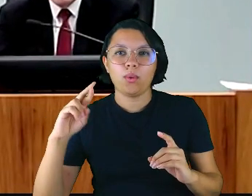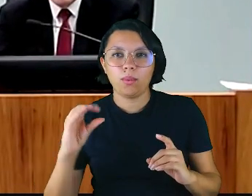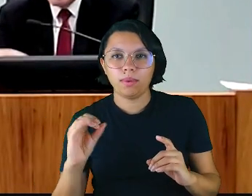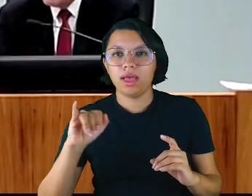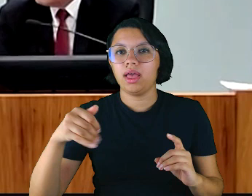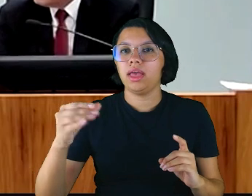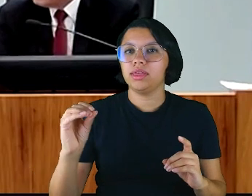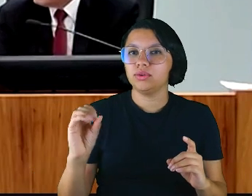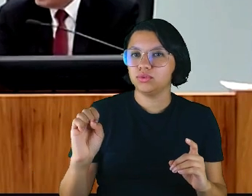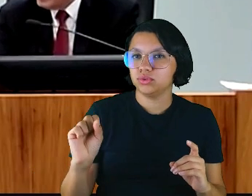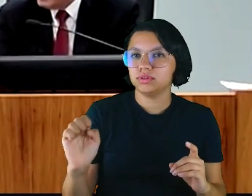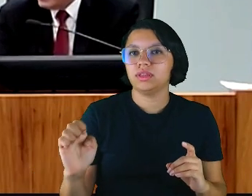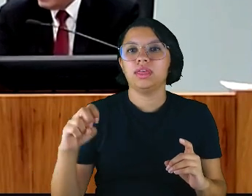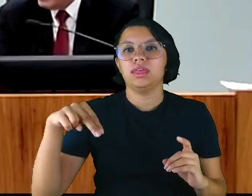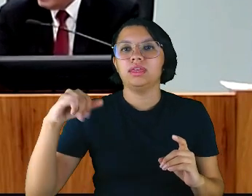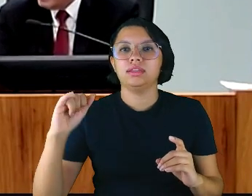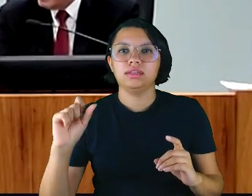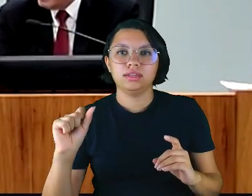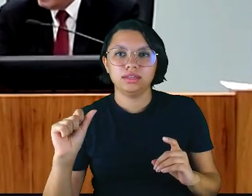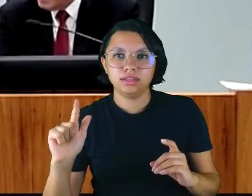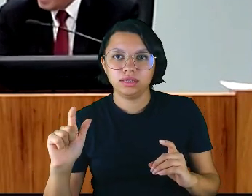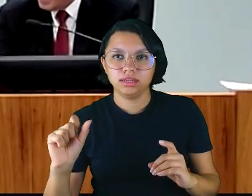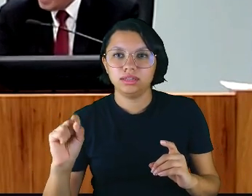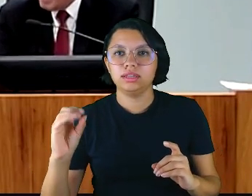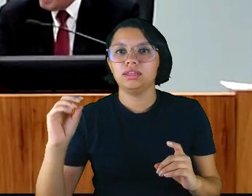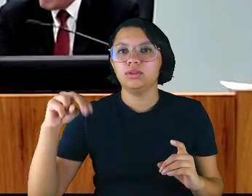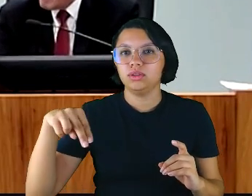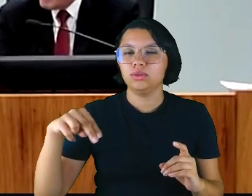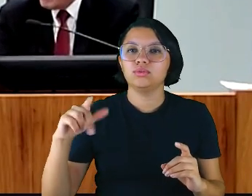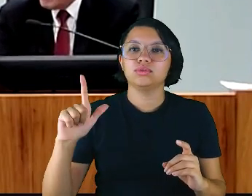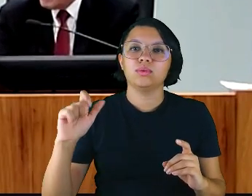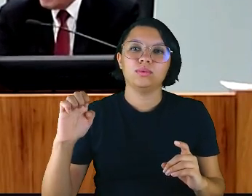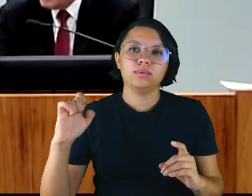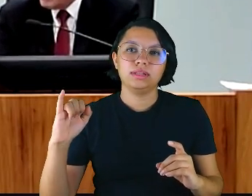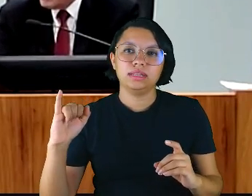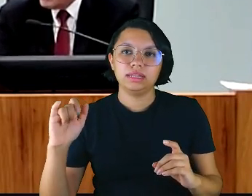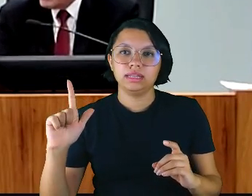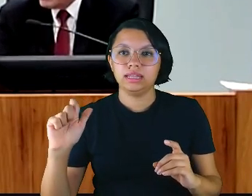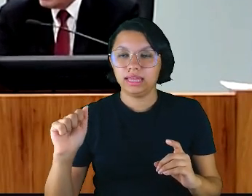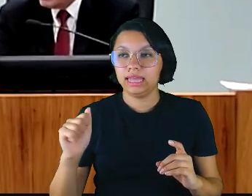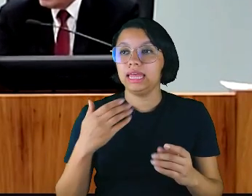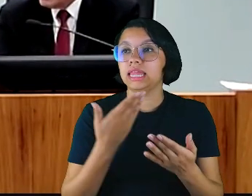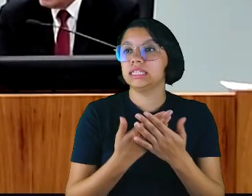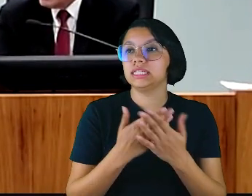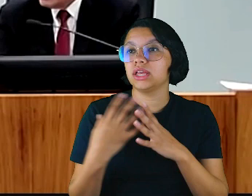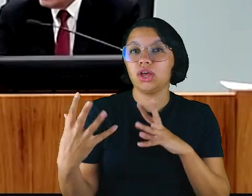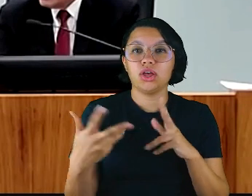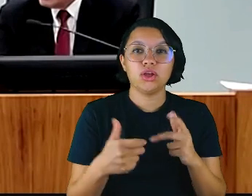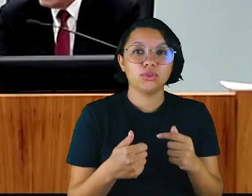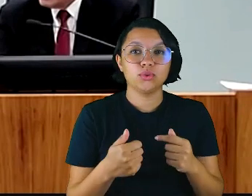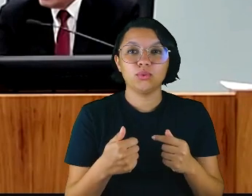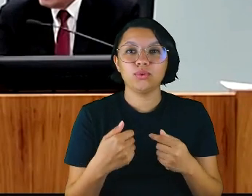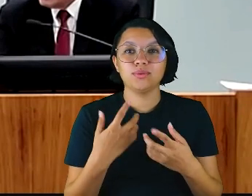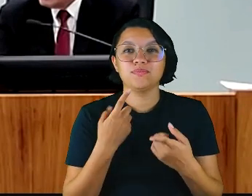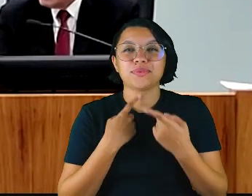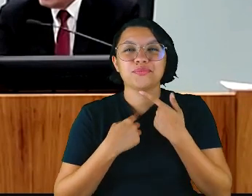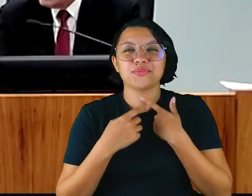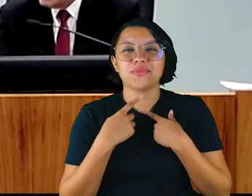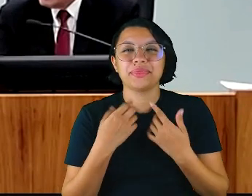José Carlos aqui, Nilson, agradecer o empenho das escolas e até com aquele